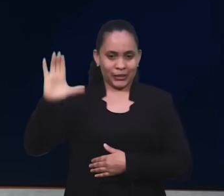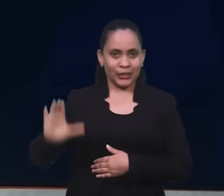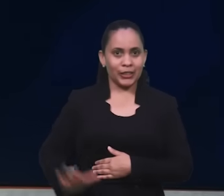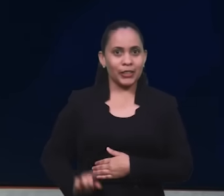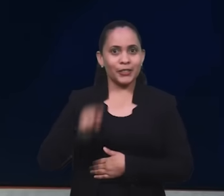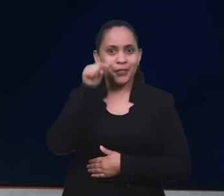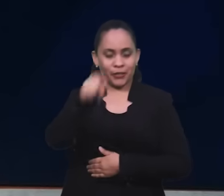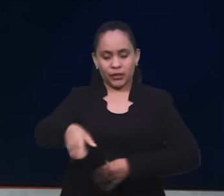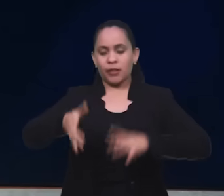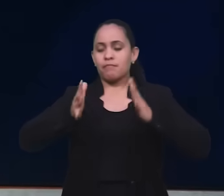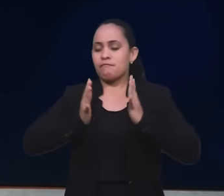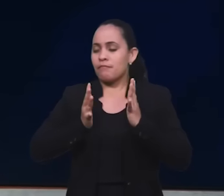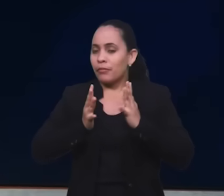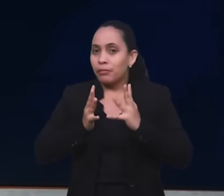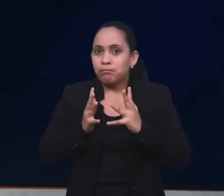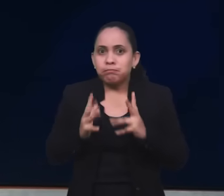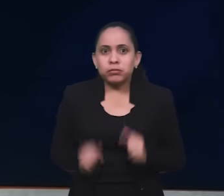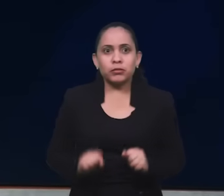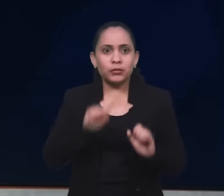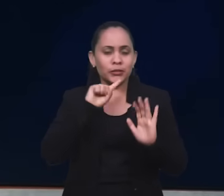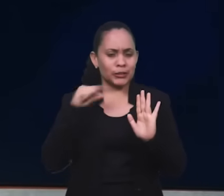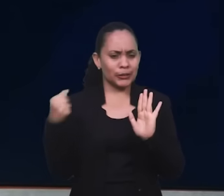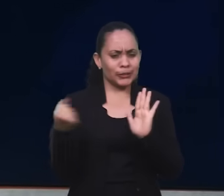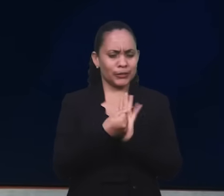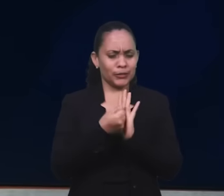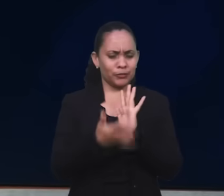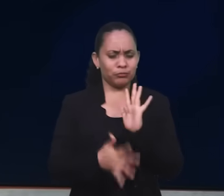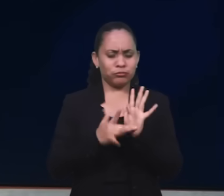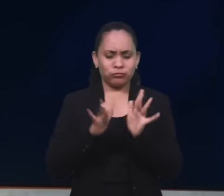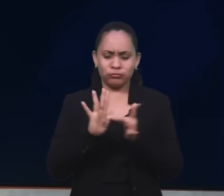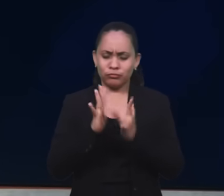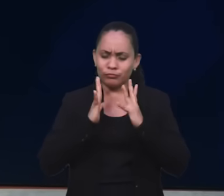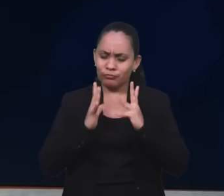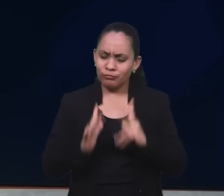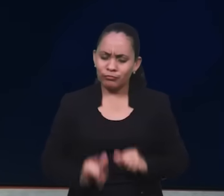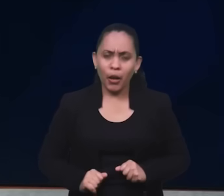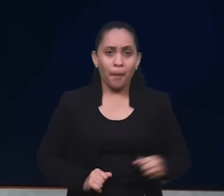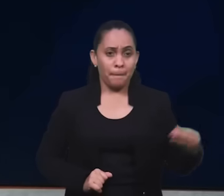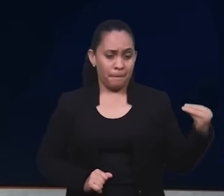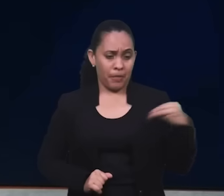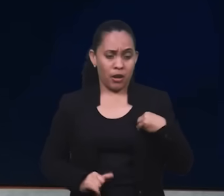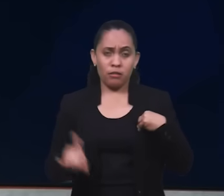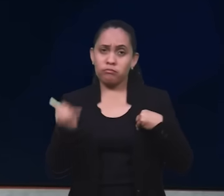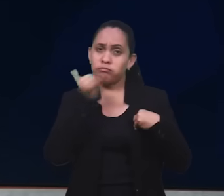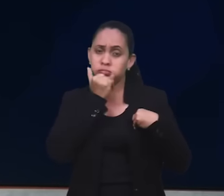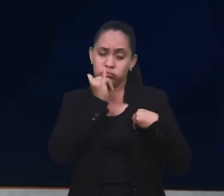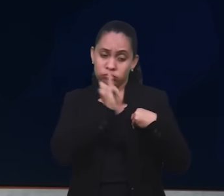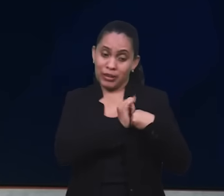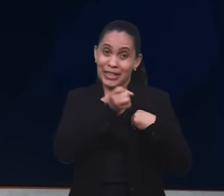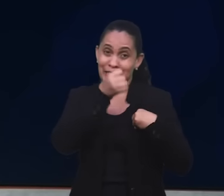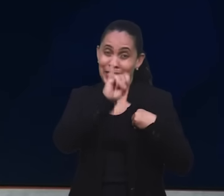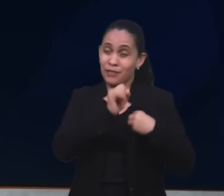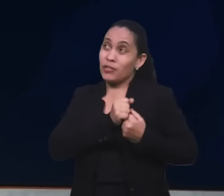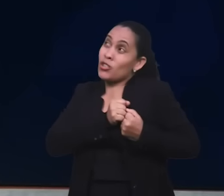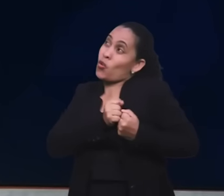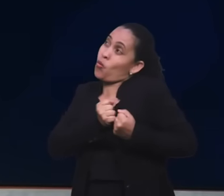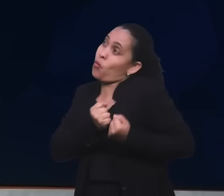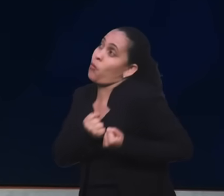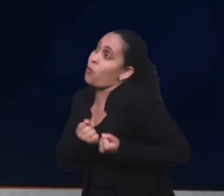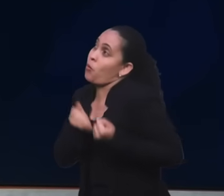é lavado e remido no sangue de Jesus, os seus pecados lhe são perdoados se você os confessa diante do